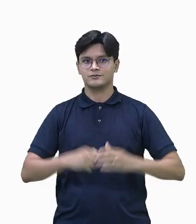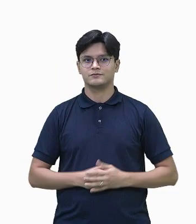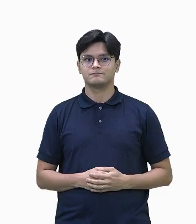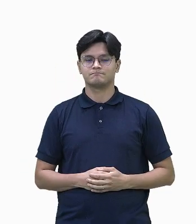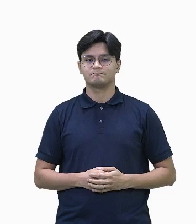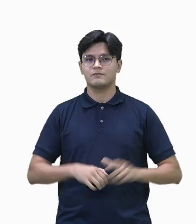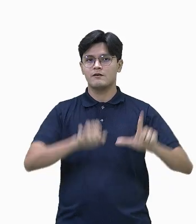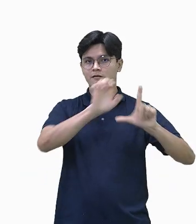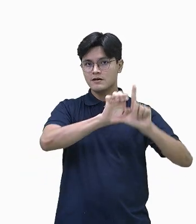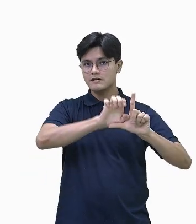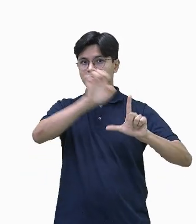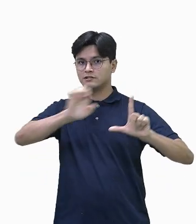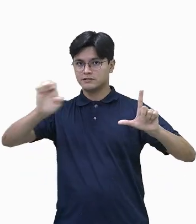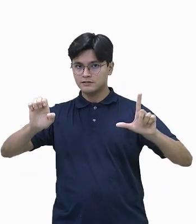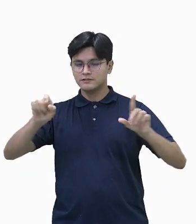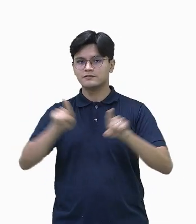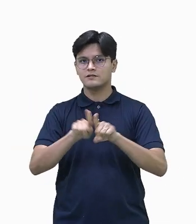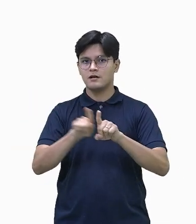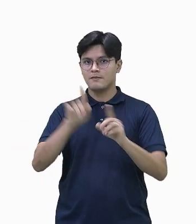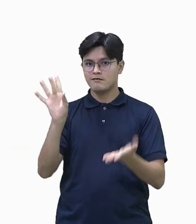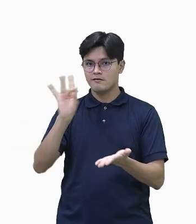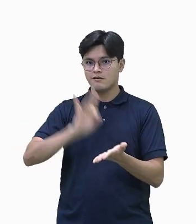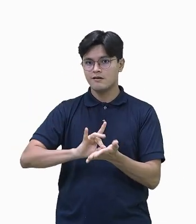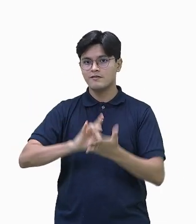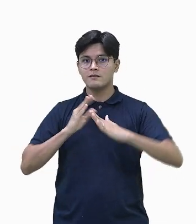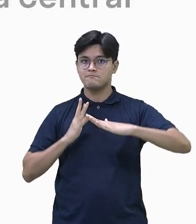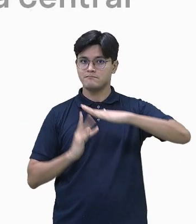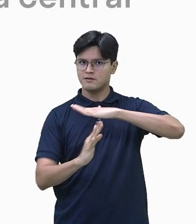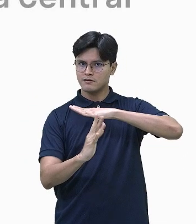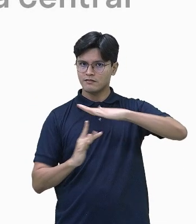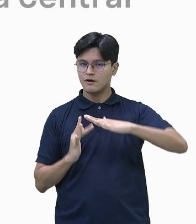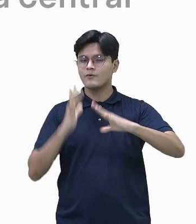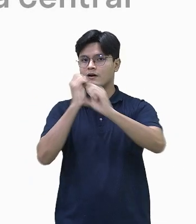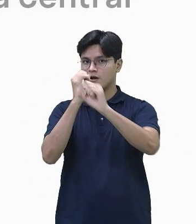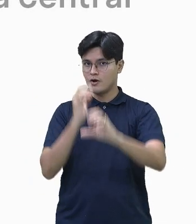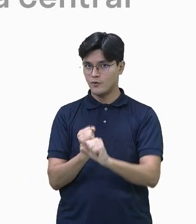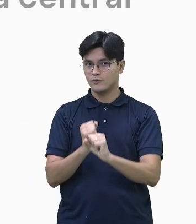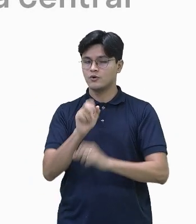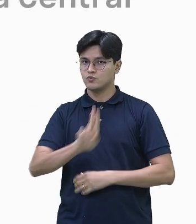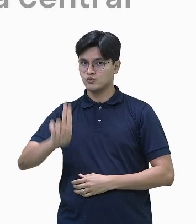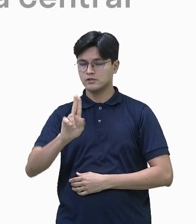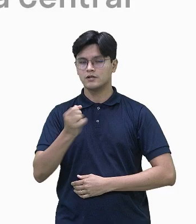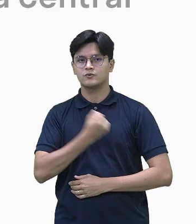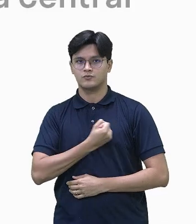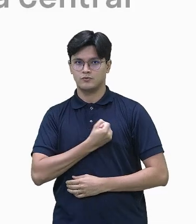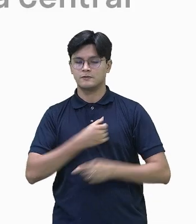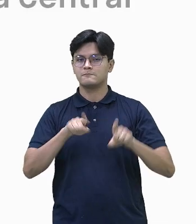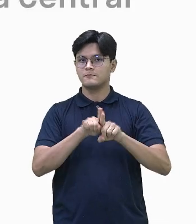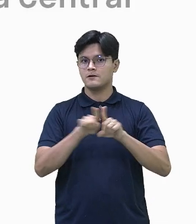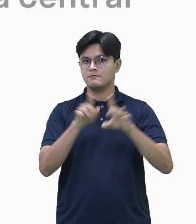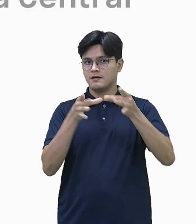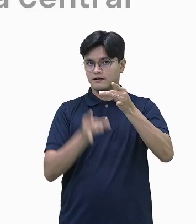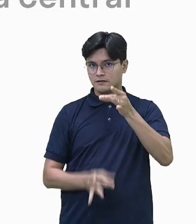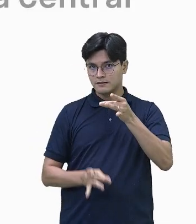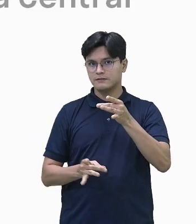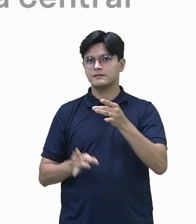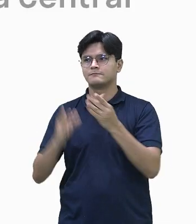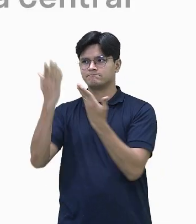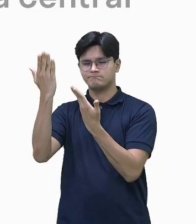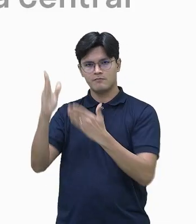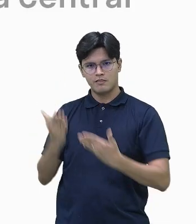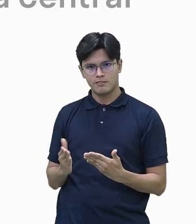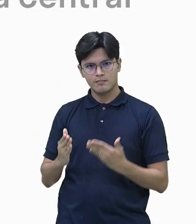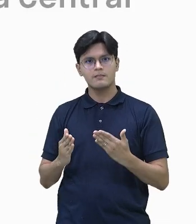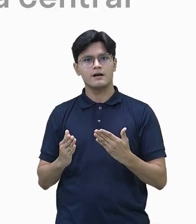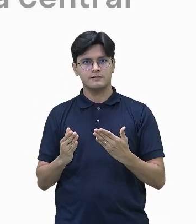estatística e realidade, migração em números. Acompanhe também o detalhamento, análise e interpretação de gráficos